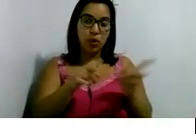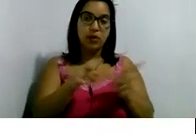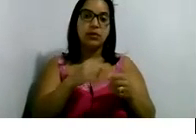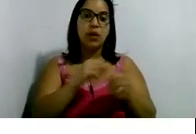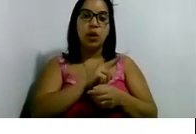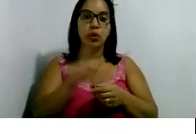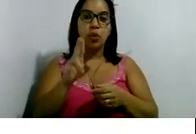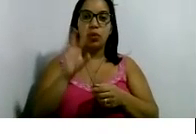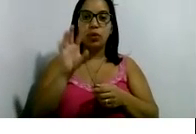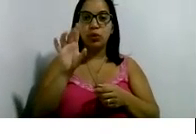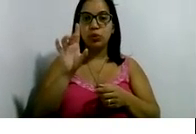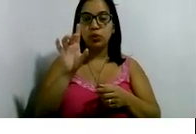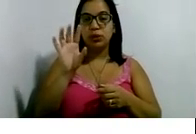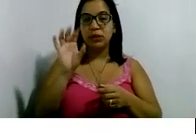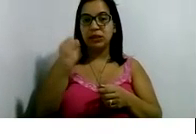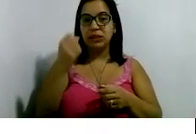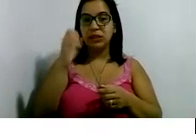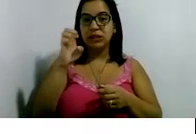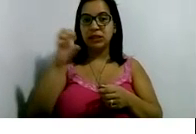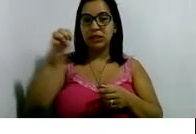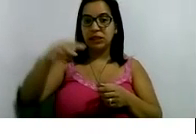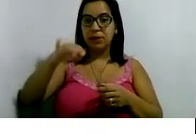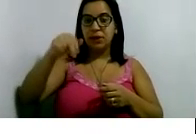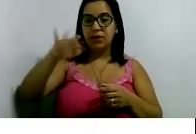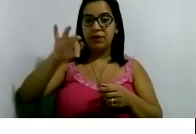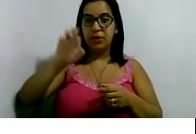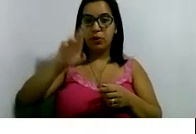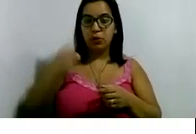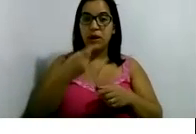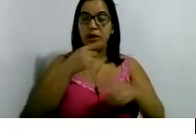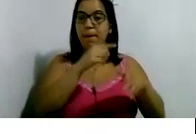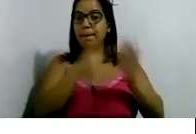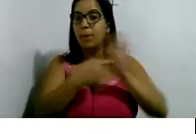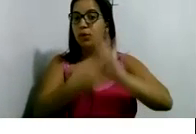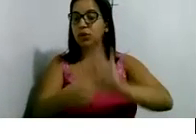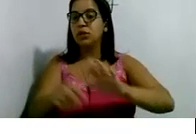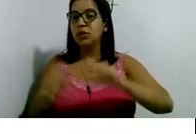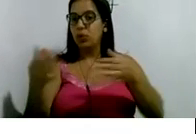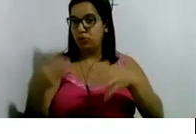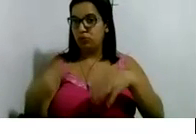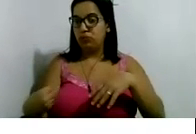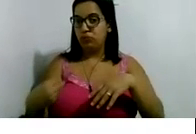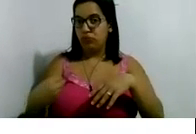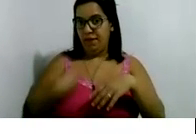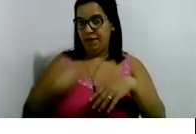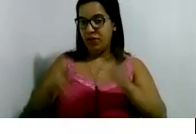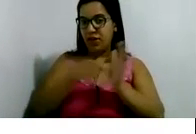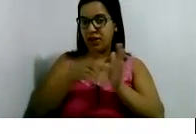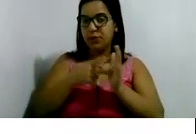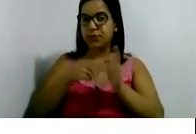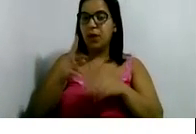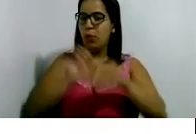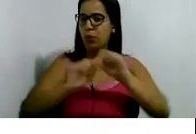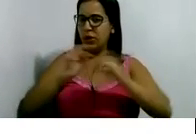que fica lá no testículo, e aqui a gente tem um corte histológico. Então, a espermatogônia é aquela